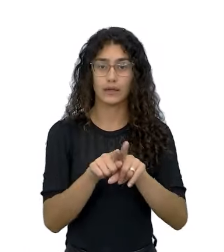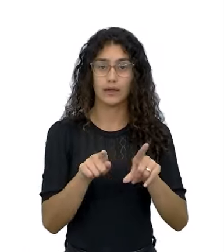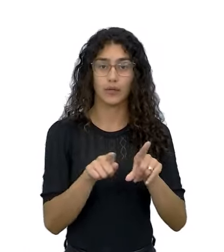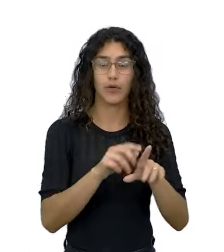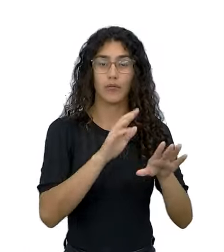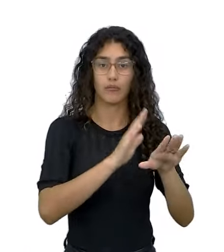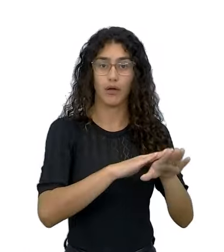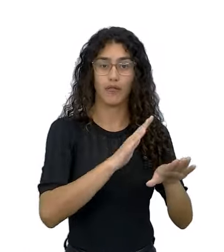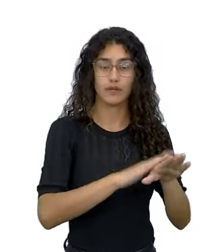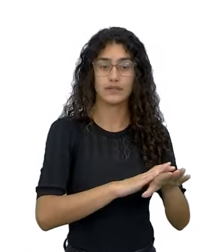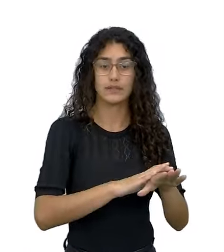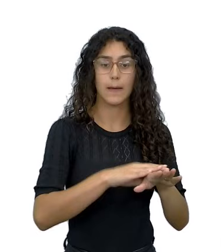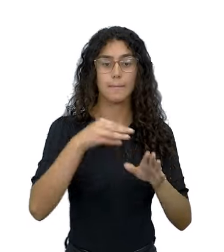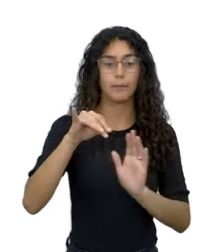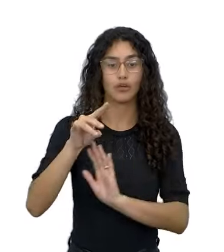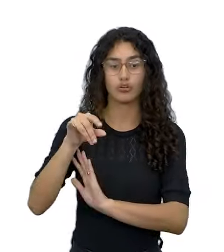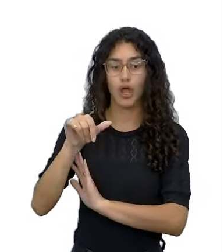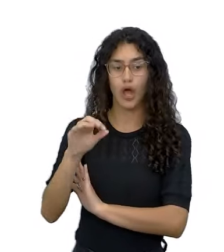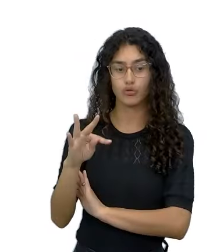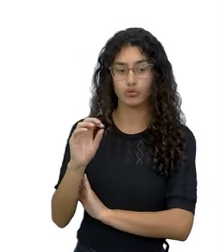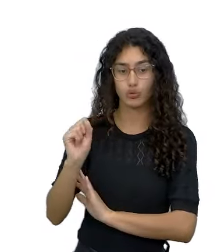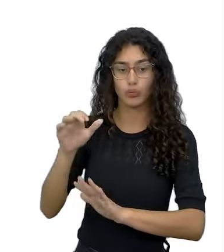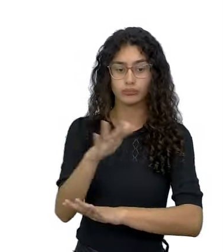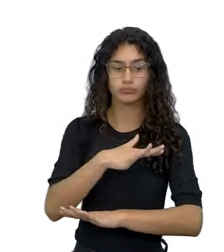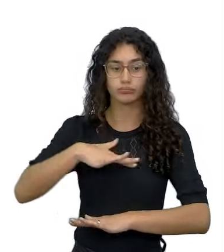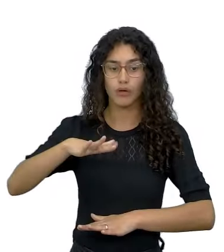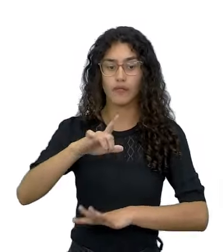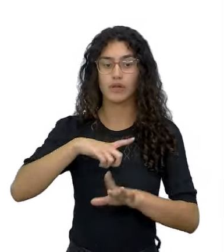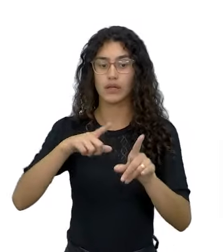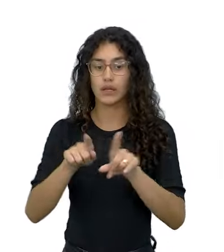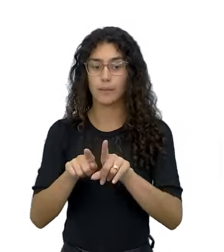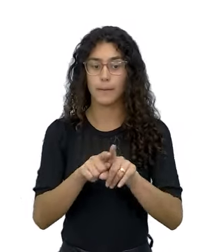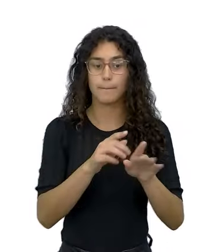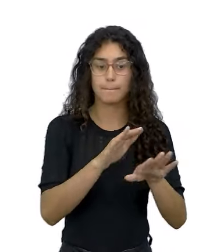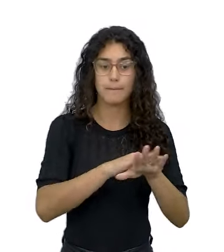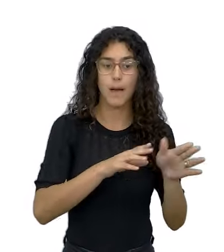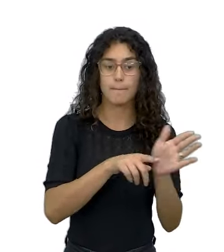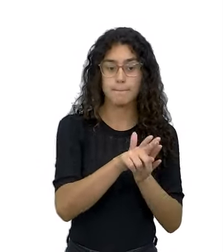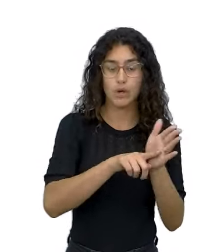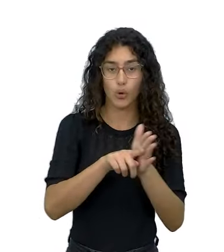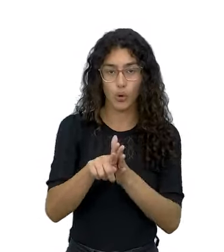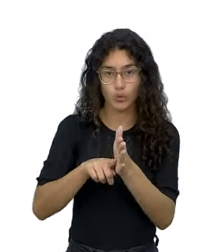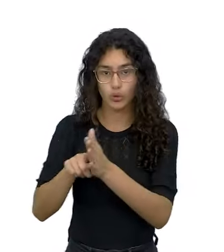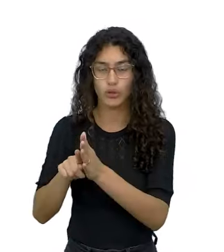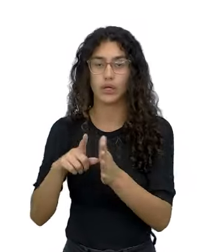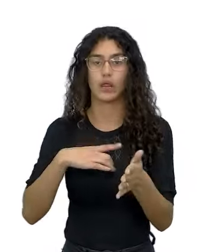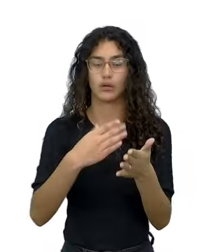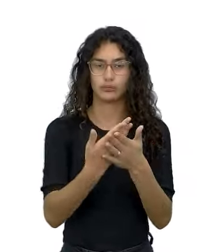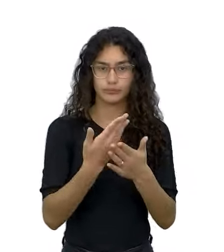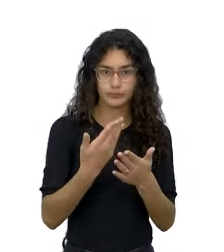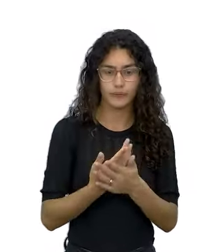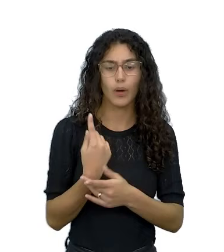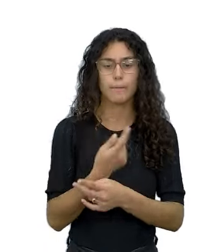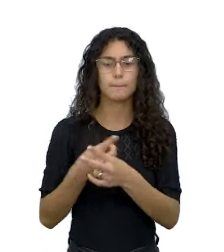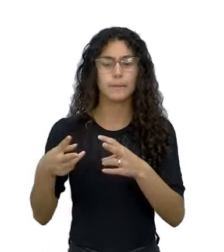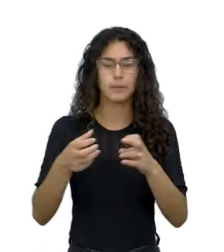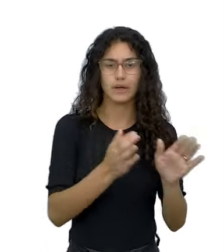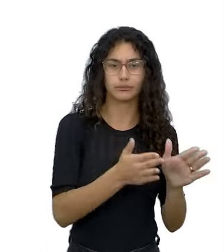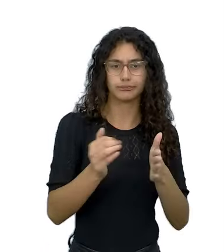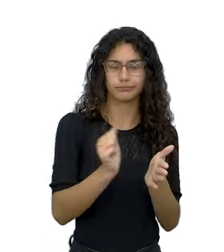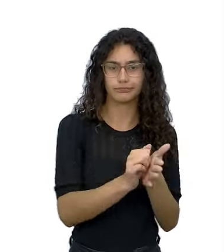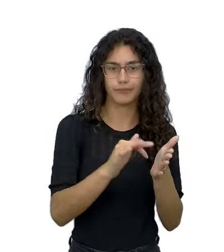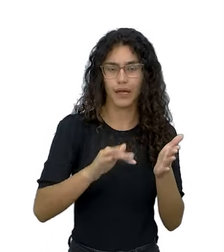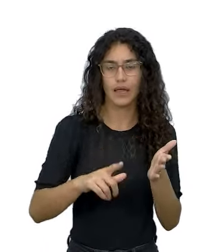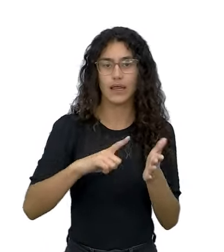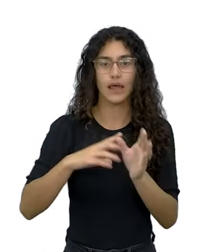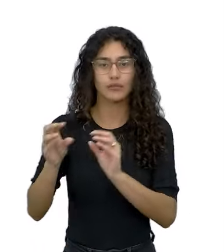jornalístico, midiático, campo de atuação das práticas de estudo e pesquisa. a gente vai observar que a nossa sequência de atividades